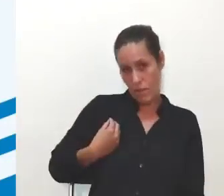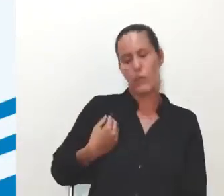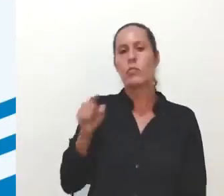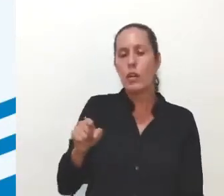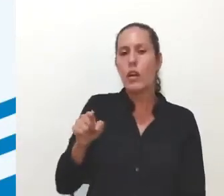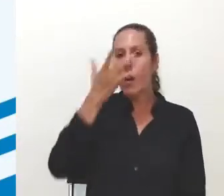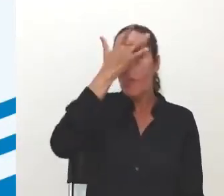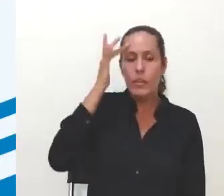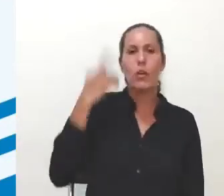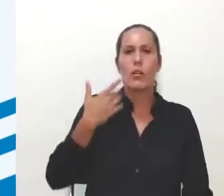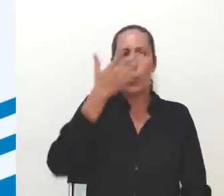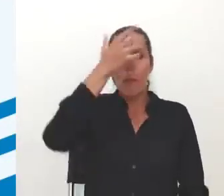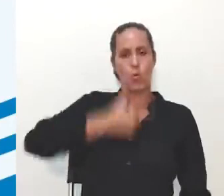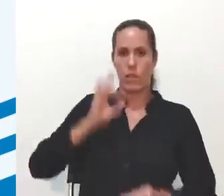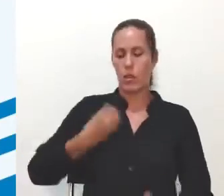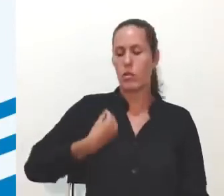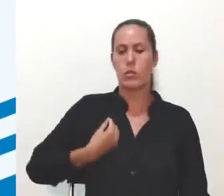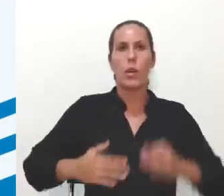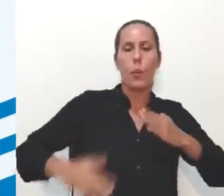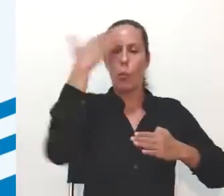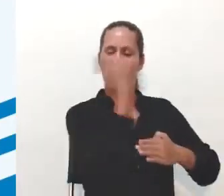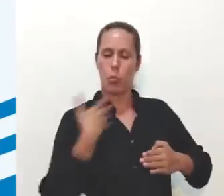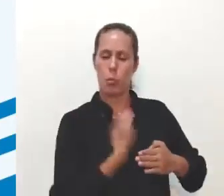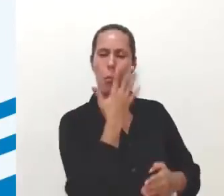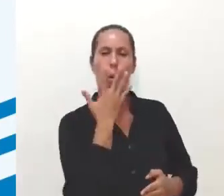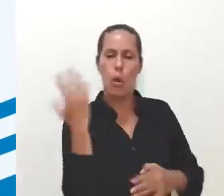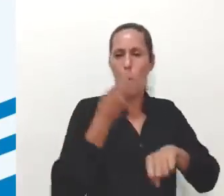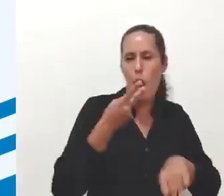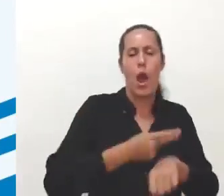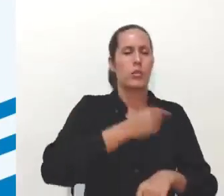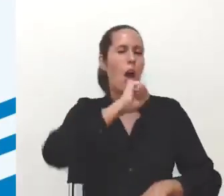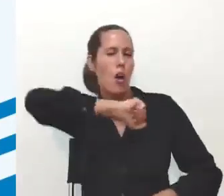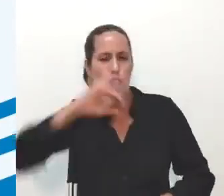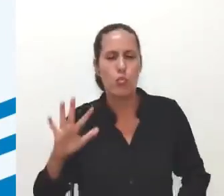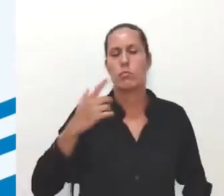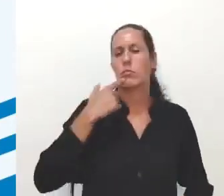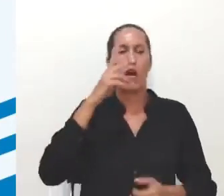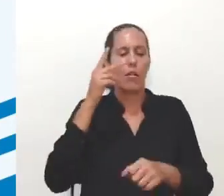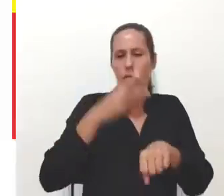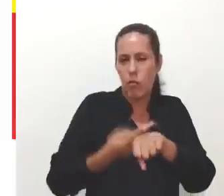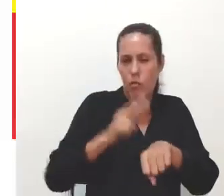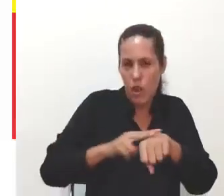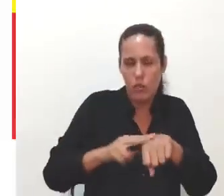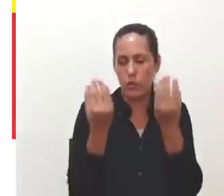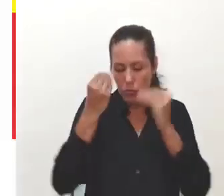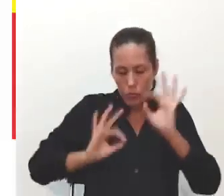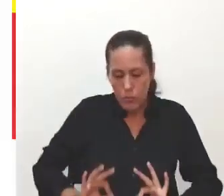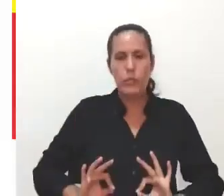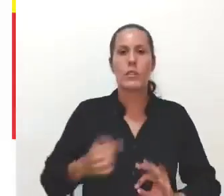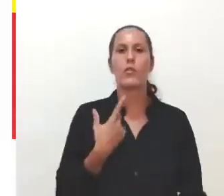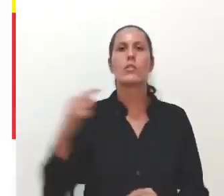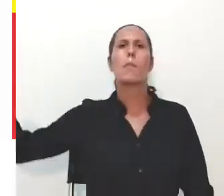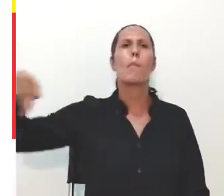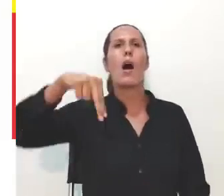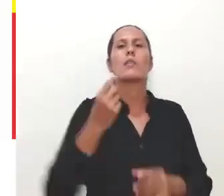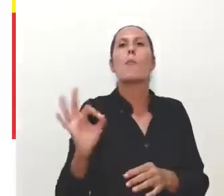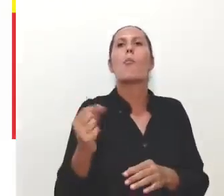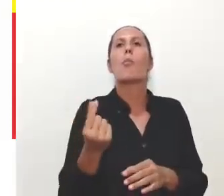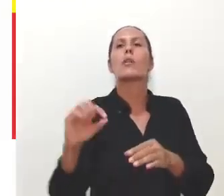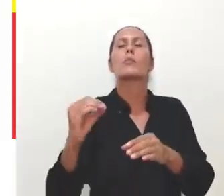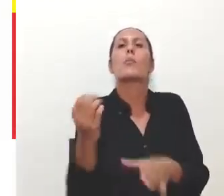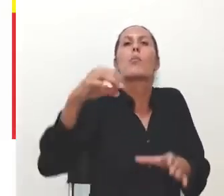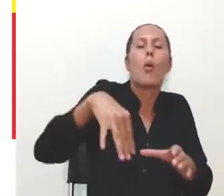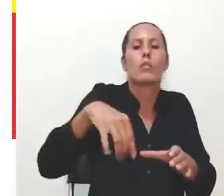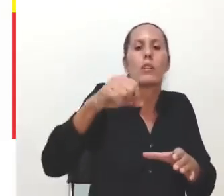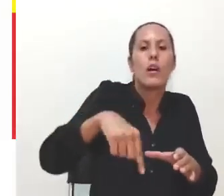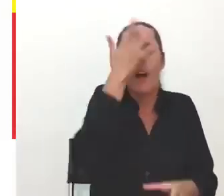que uma estátua viva. Você sabe aquelas estátuas vivas? Se liga aí que eu botei uma foto para vocês verem. A estátua viva são aquelas estátuas em que